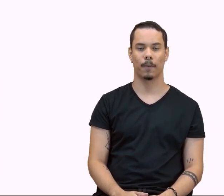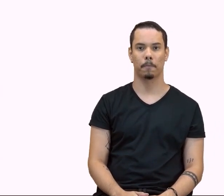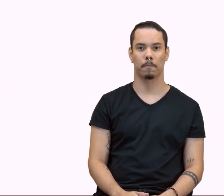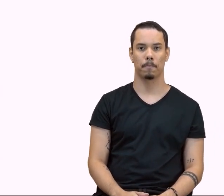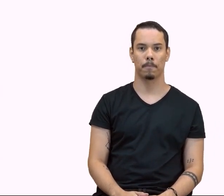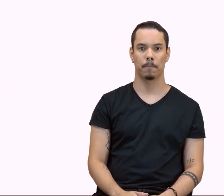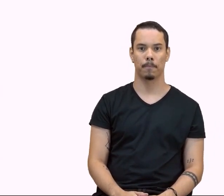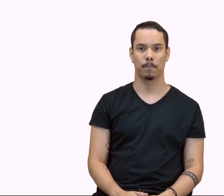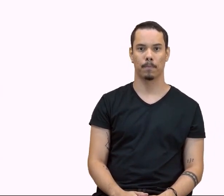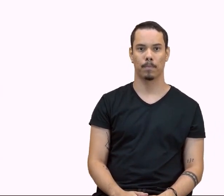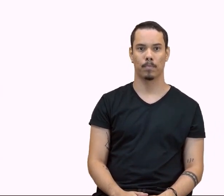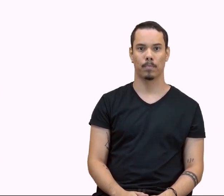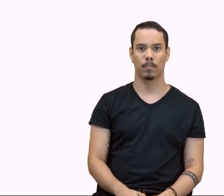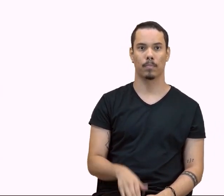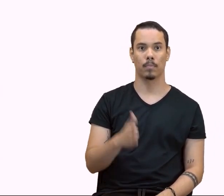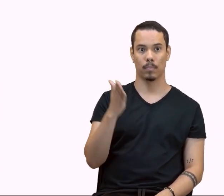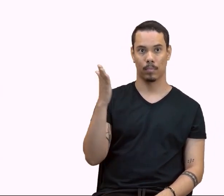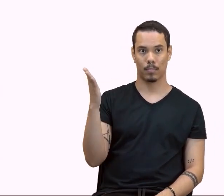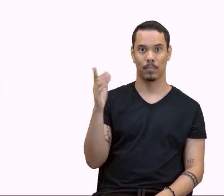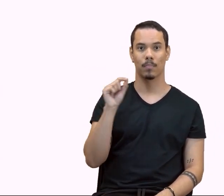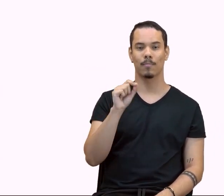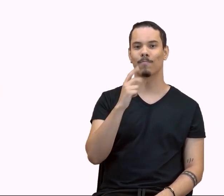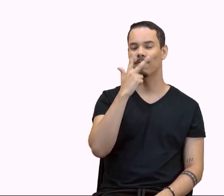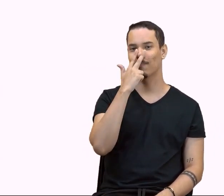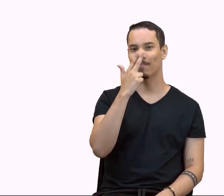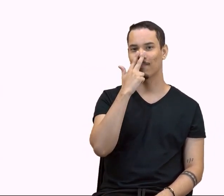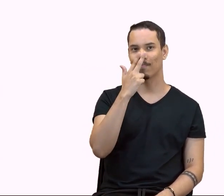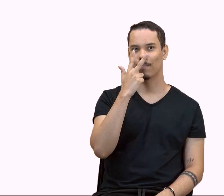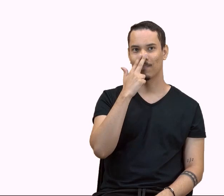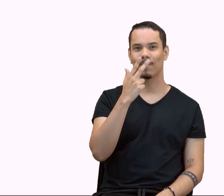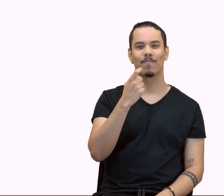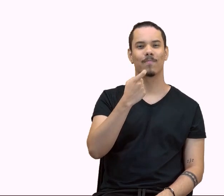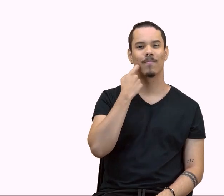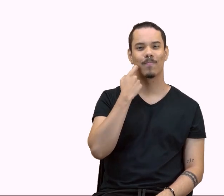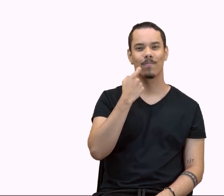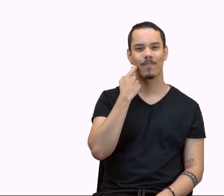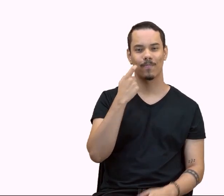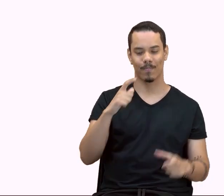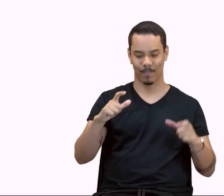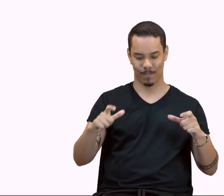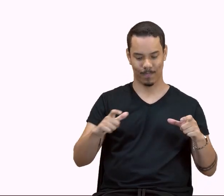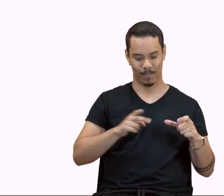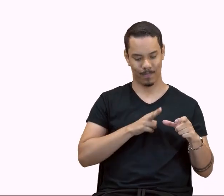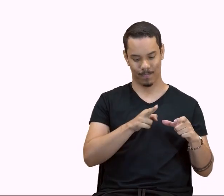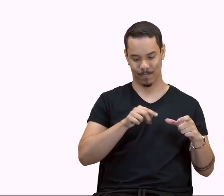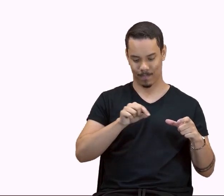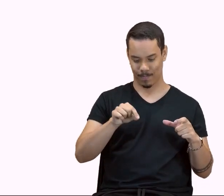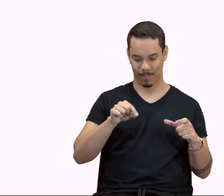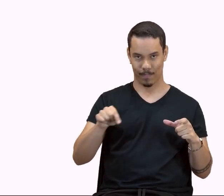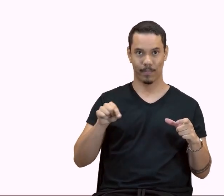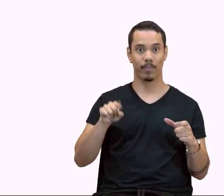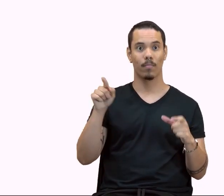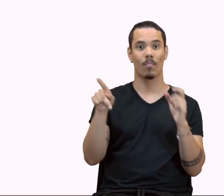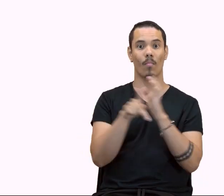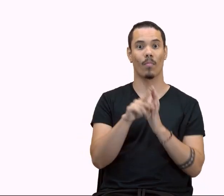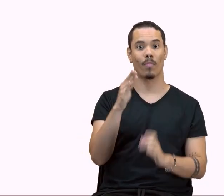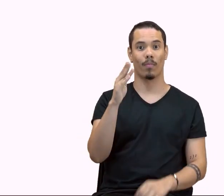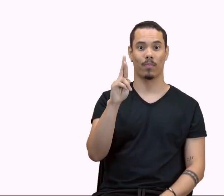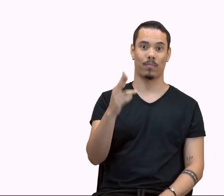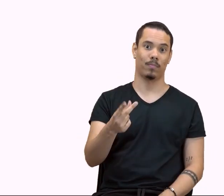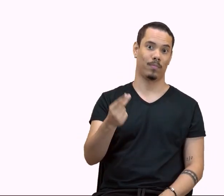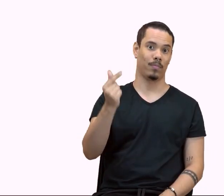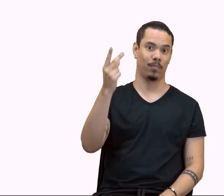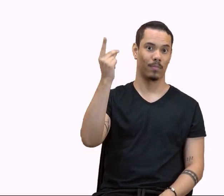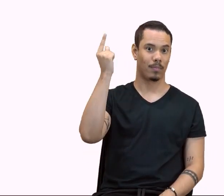E essa é a espinha de peixe que, se algum de vocês lembrar, eu já falei. Ao longo da BR-364 se tornou-se